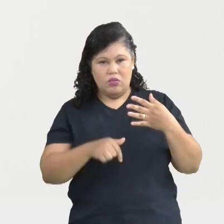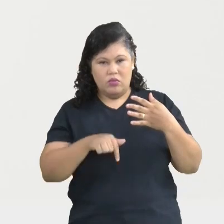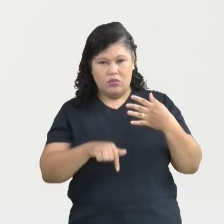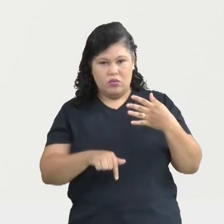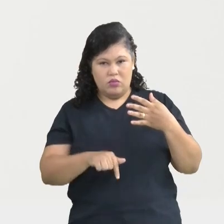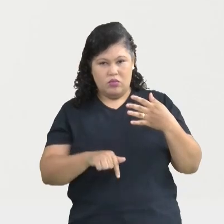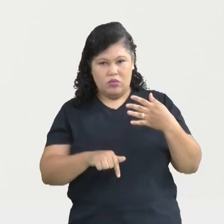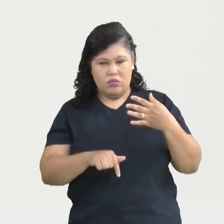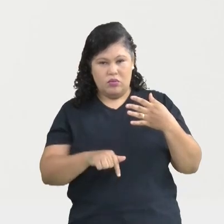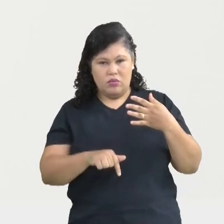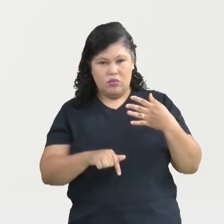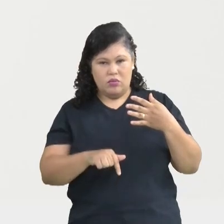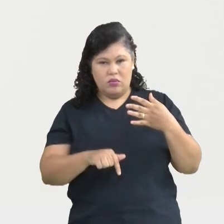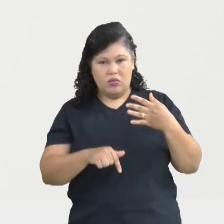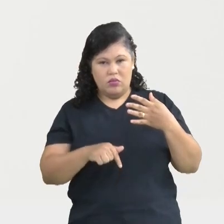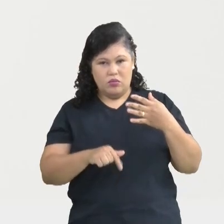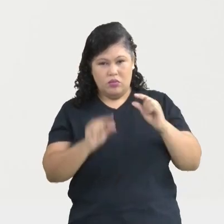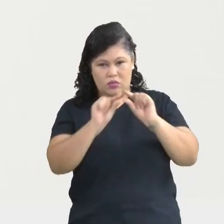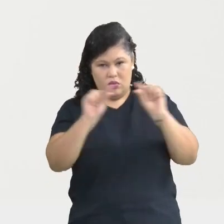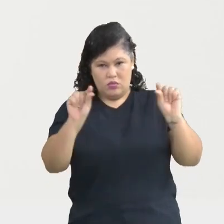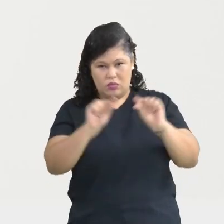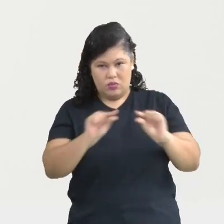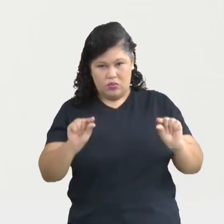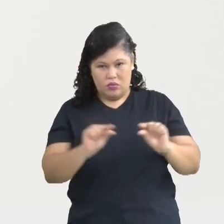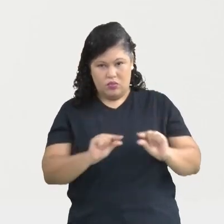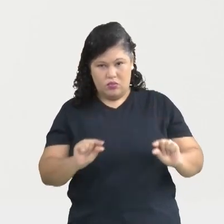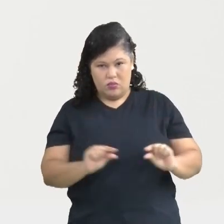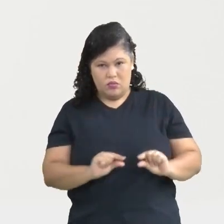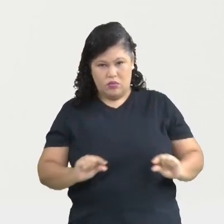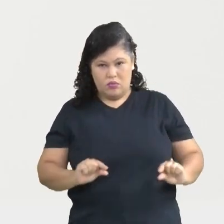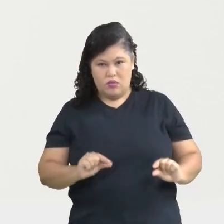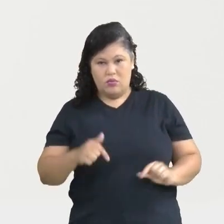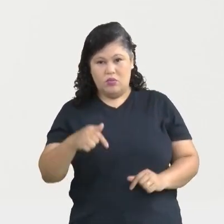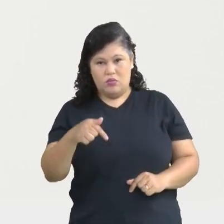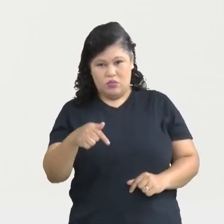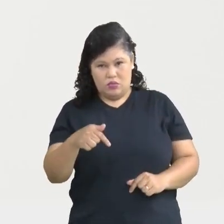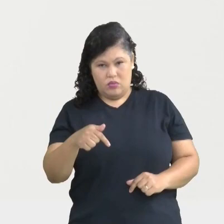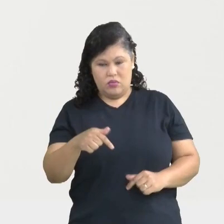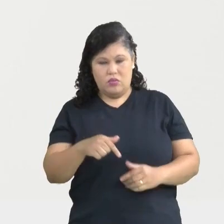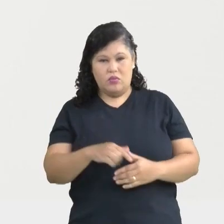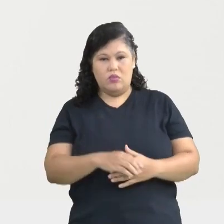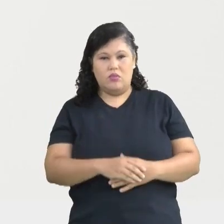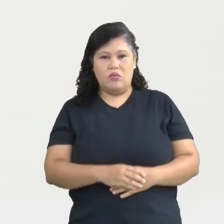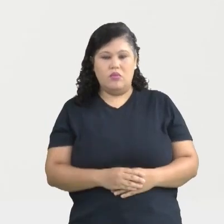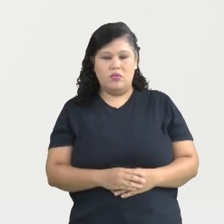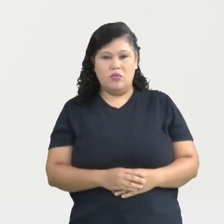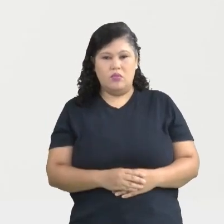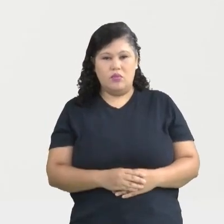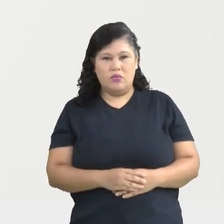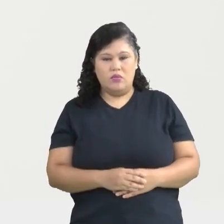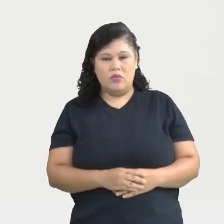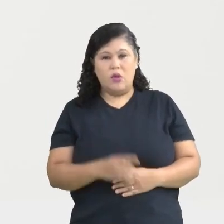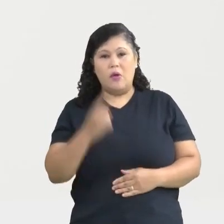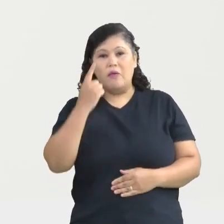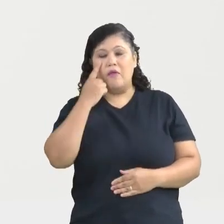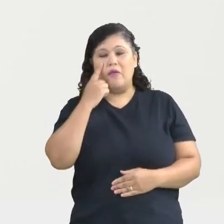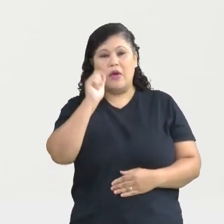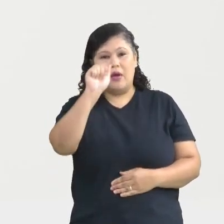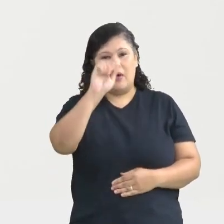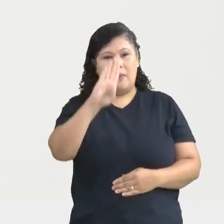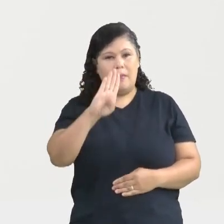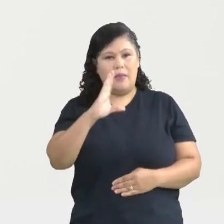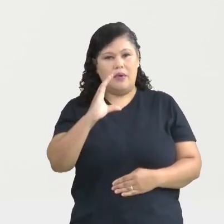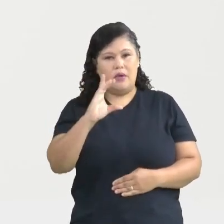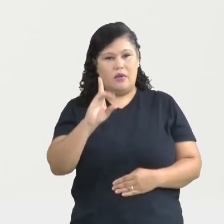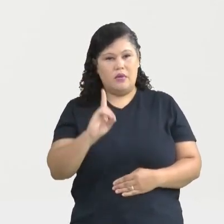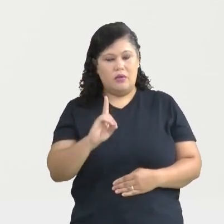6. Nós temos quanto? 7 versos. 7 versos, vamos ver aqui.